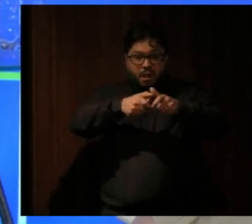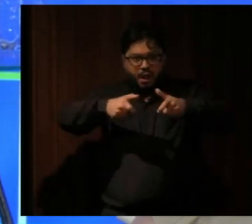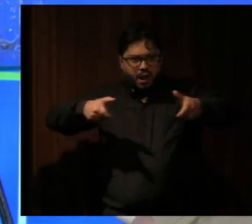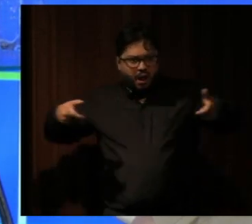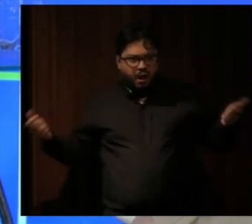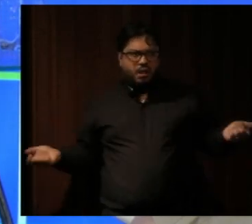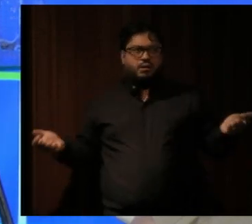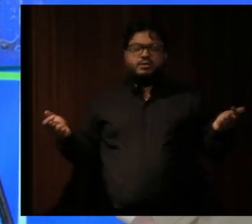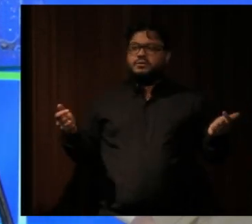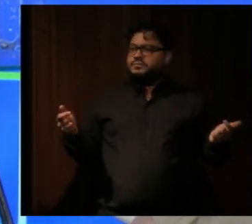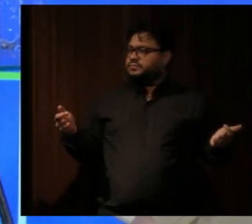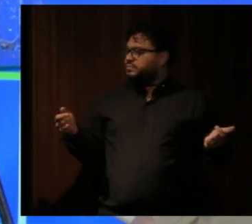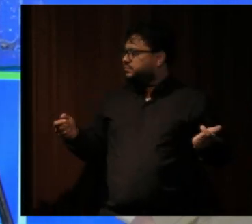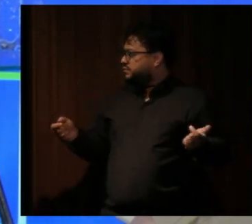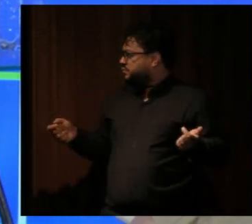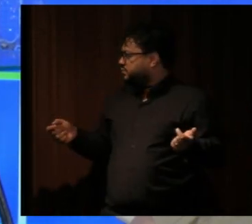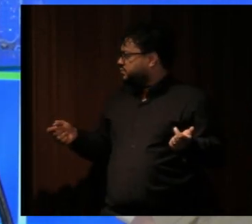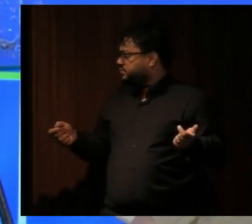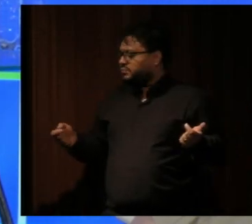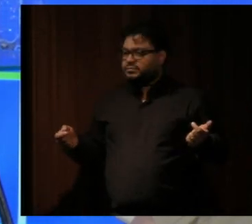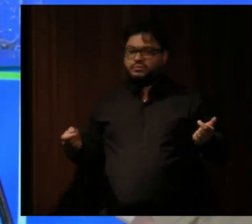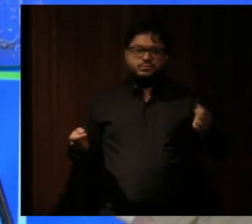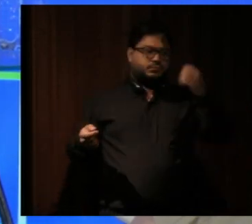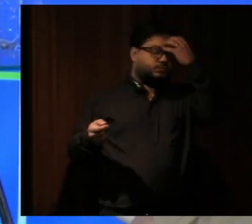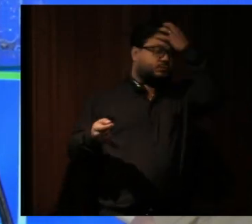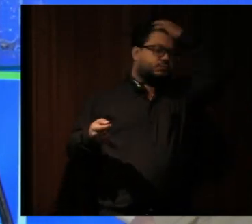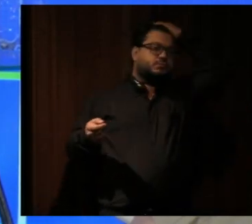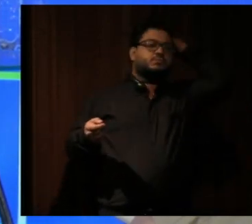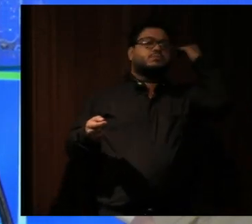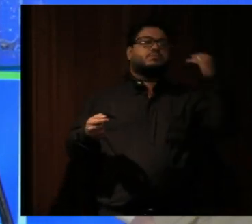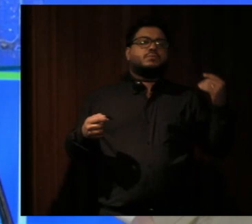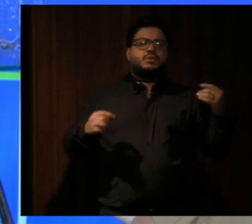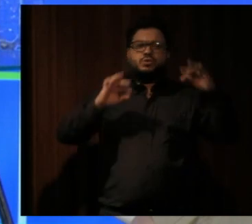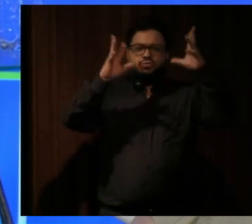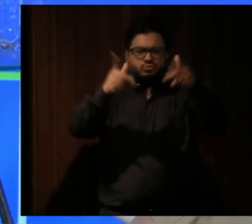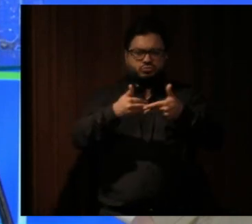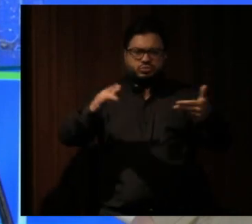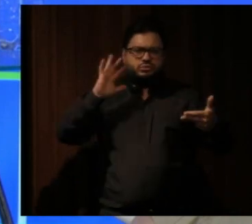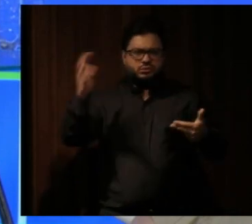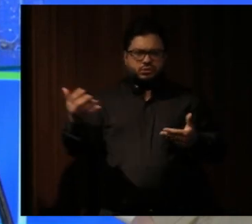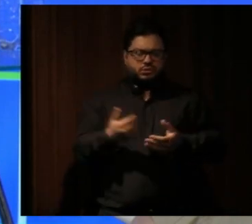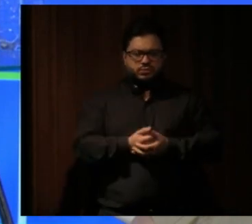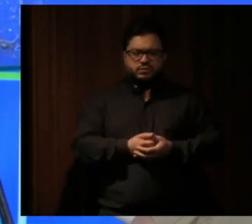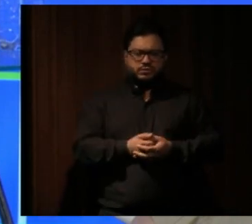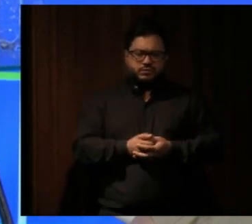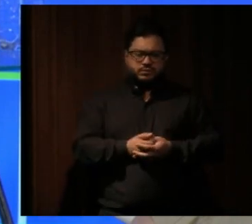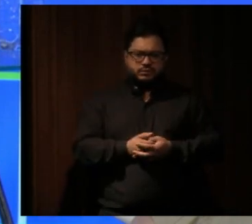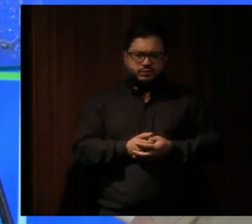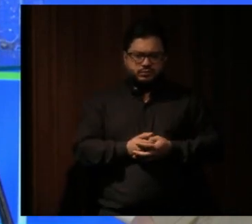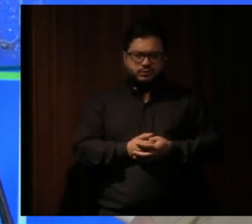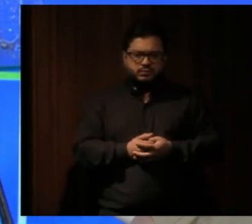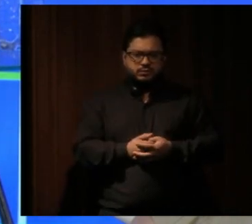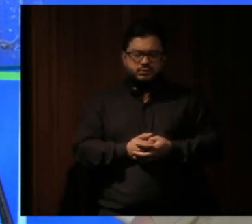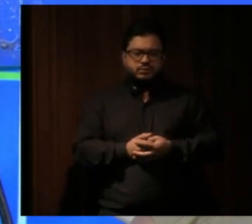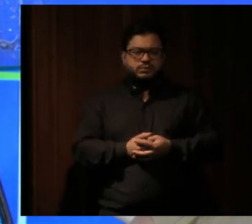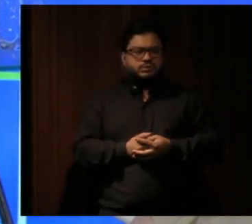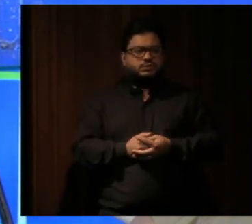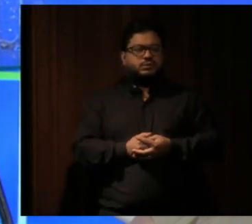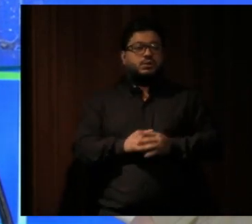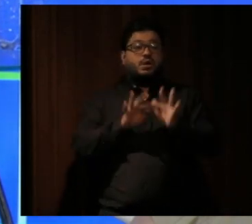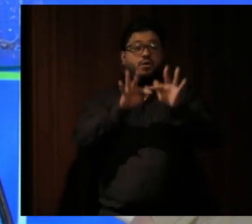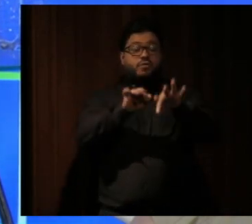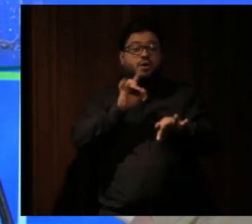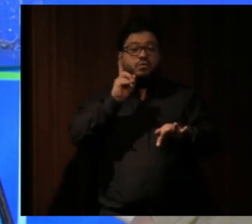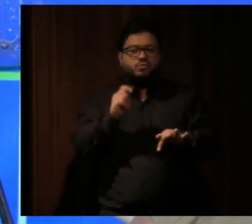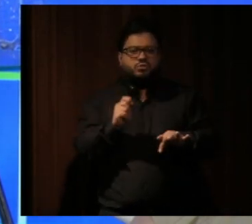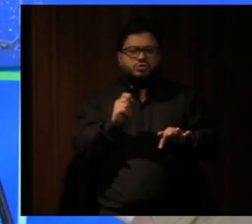foi tomando corpo as repercussões eh tudo que tava acontecendo e e é a ao final